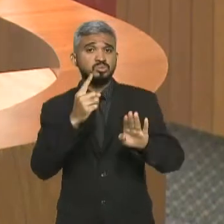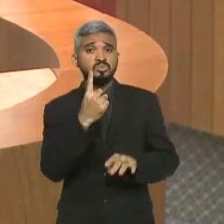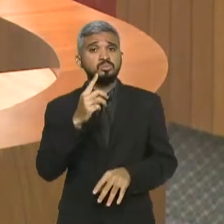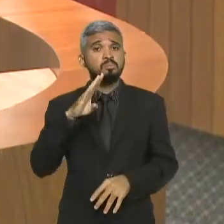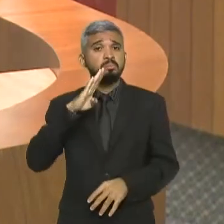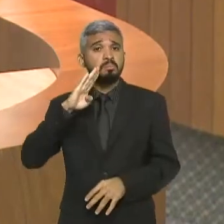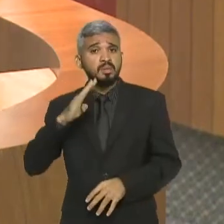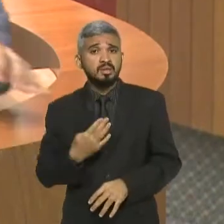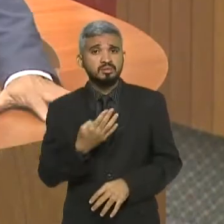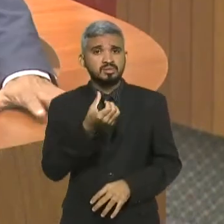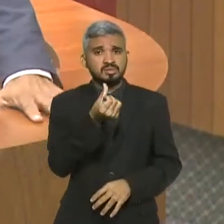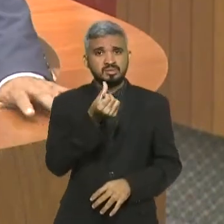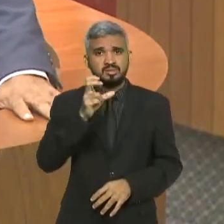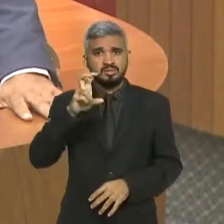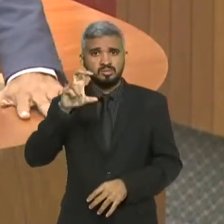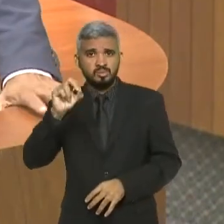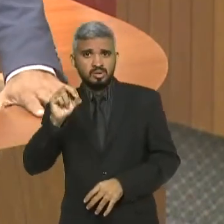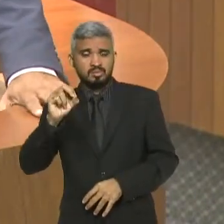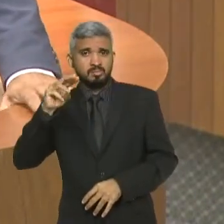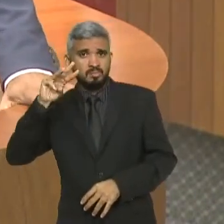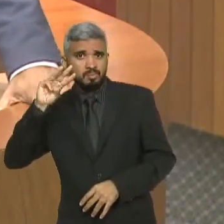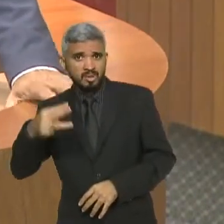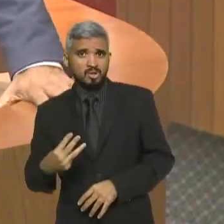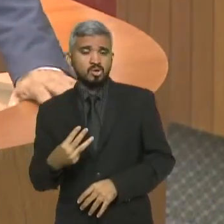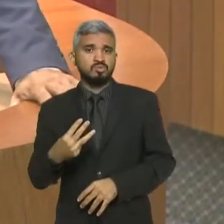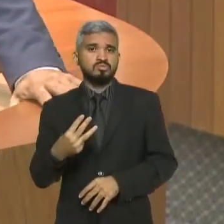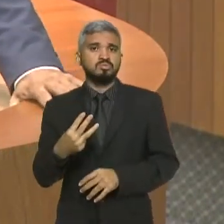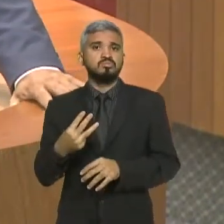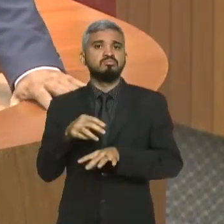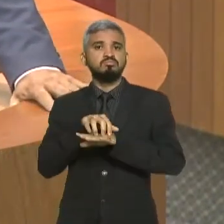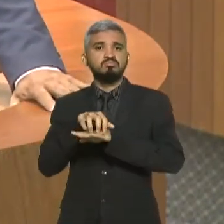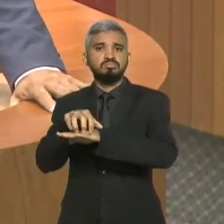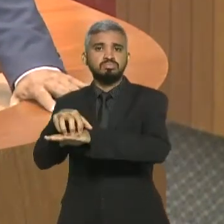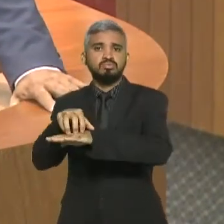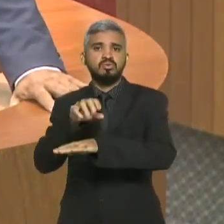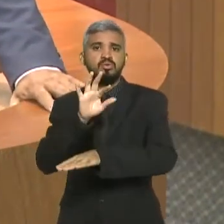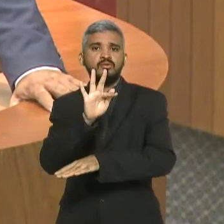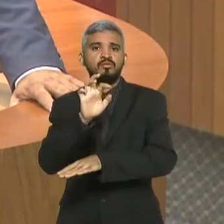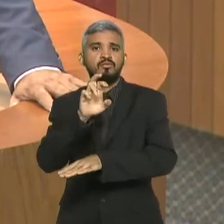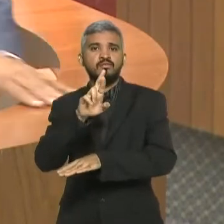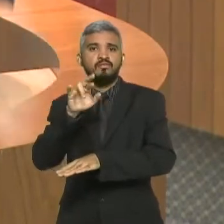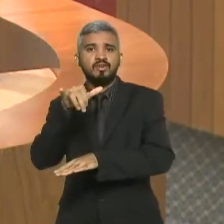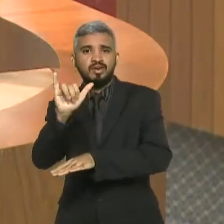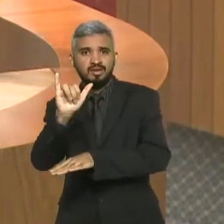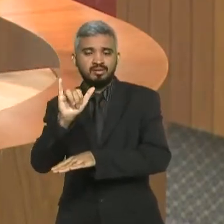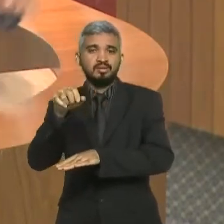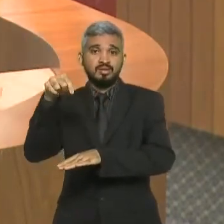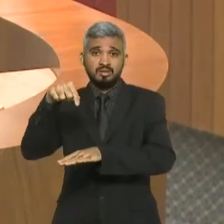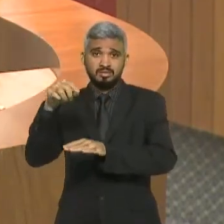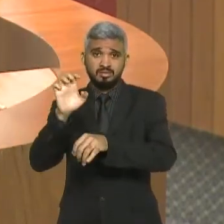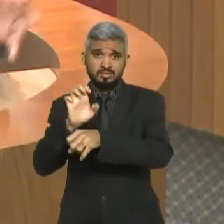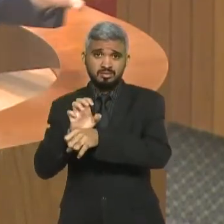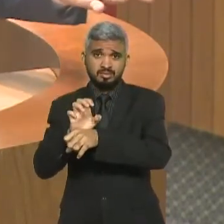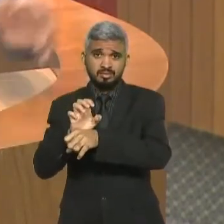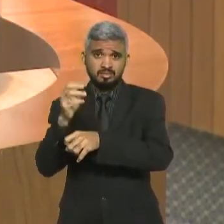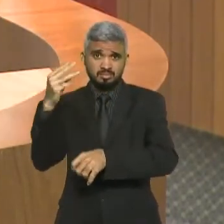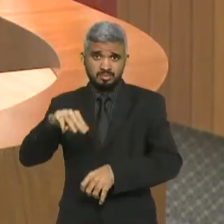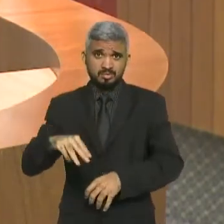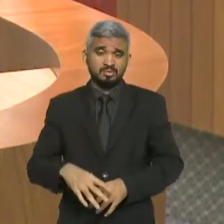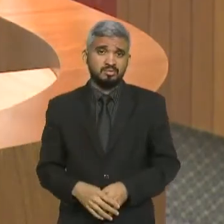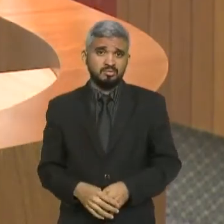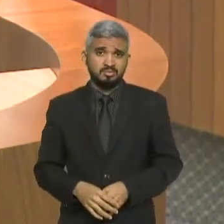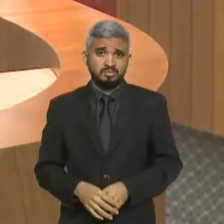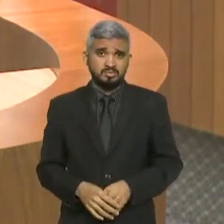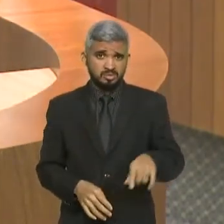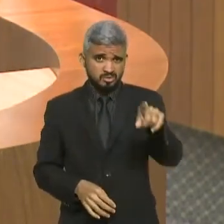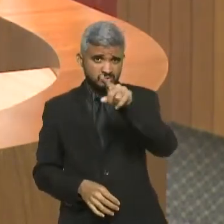1.650.000.000 para o transporte de ferribote no estado do Maranhão. Ninguém vai falar nada? Vamos ficar